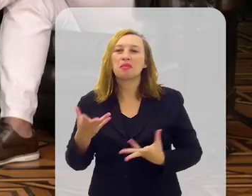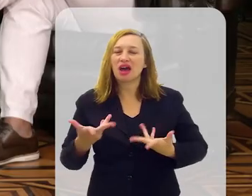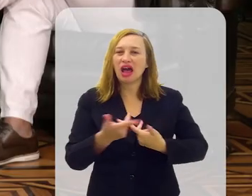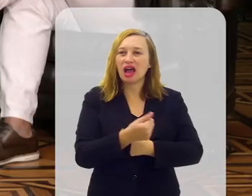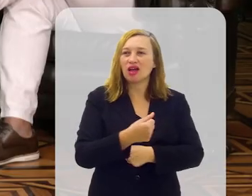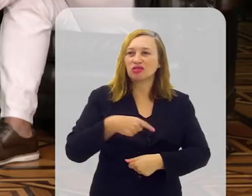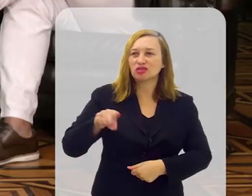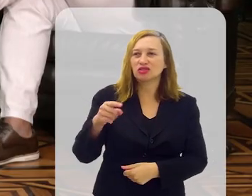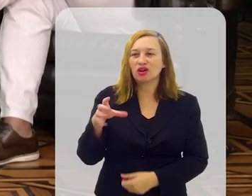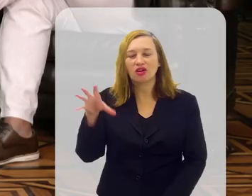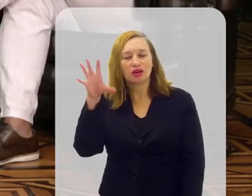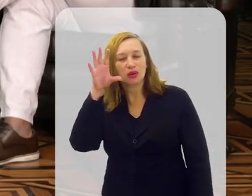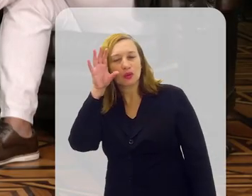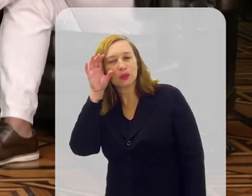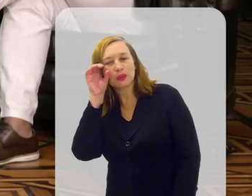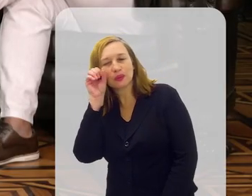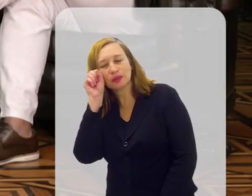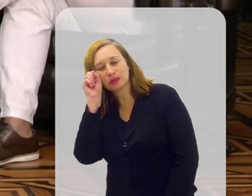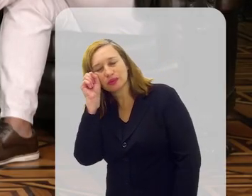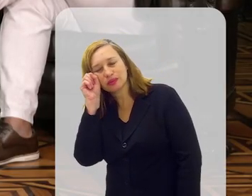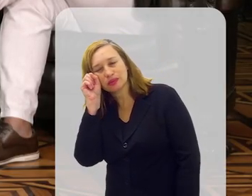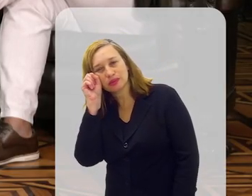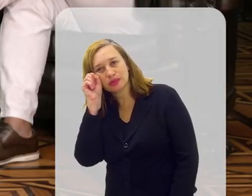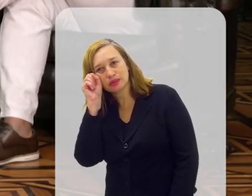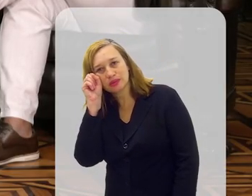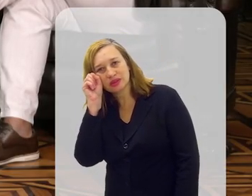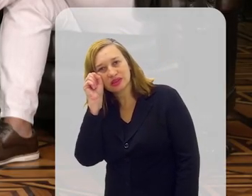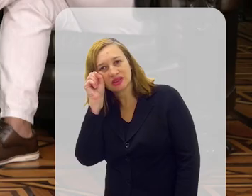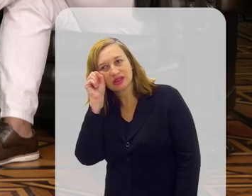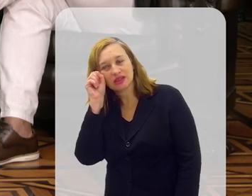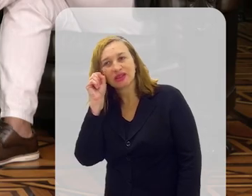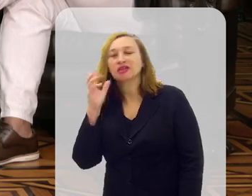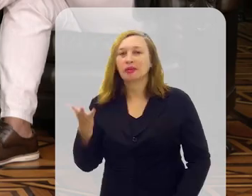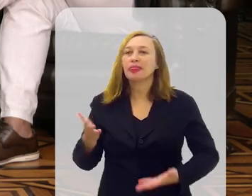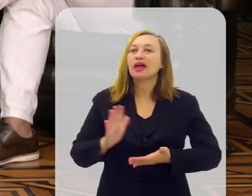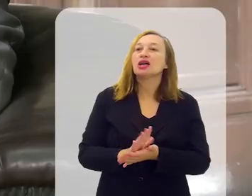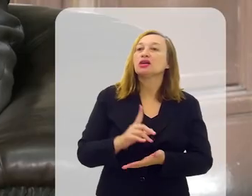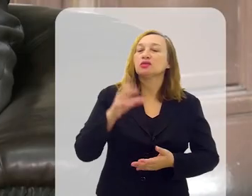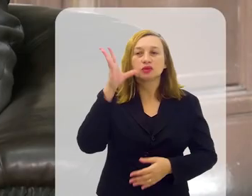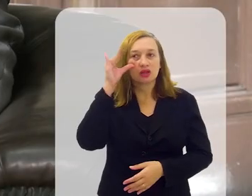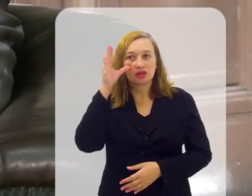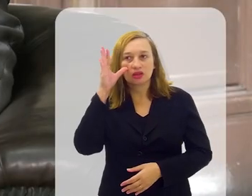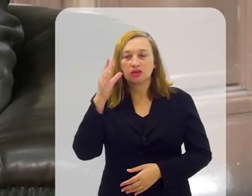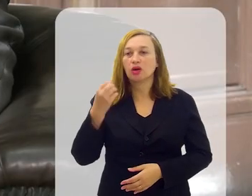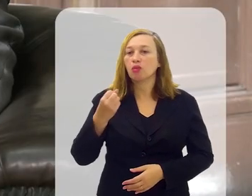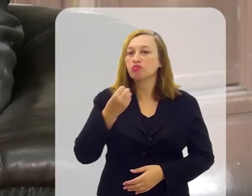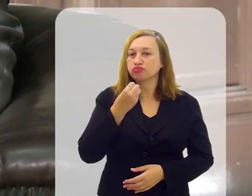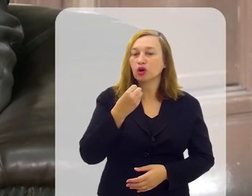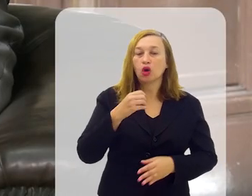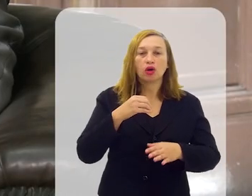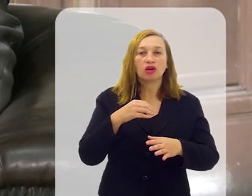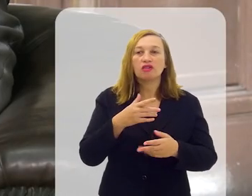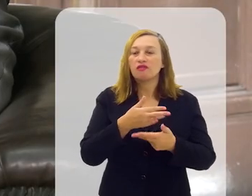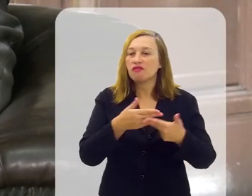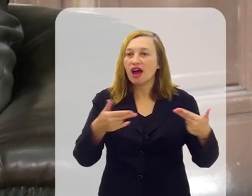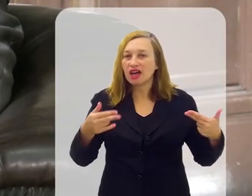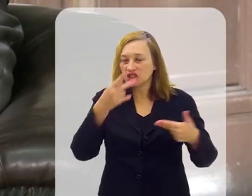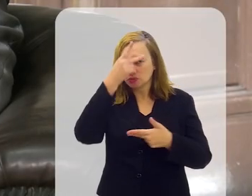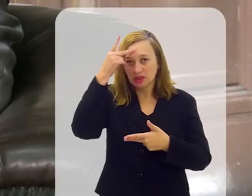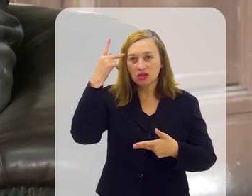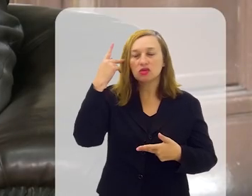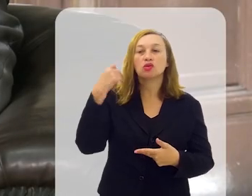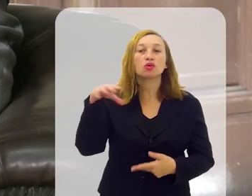aquela galera que o travesseiro é que sabe sobre a vida dela. E o interessante, Júlio, é que tem uma audiência muito alta. Muito